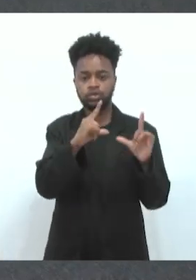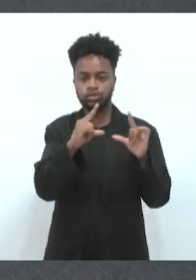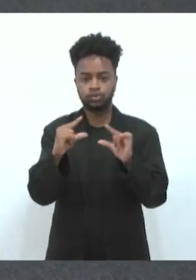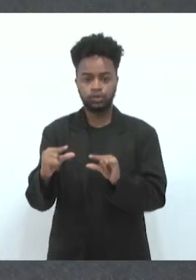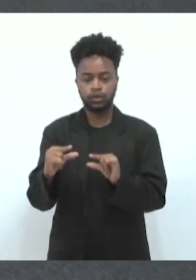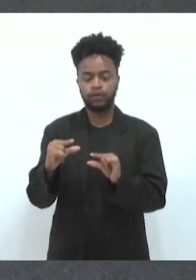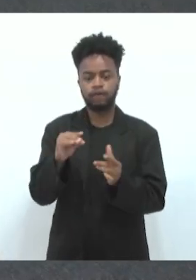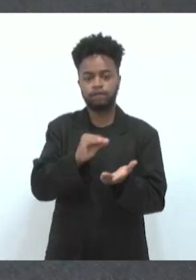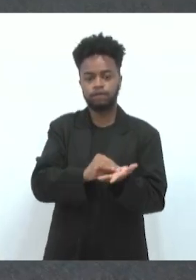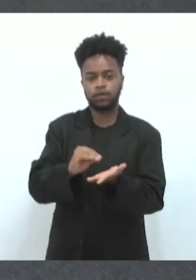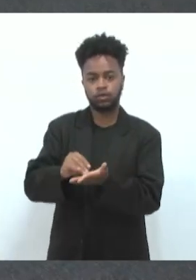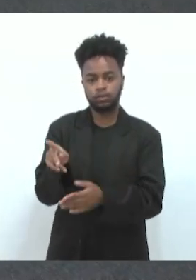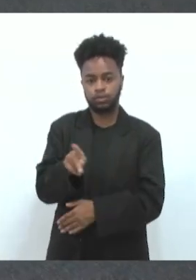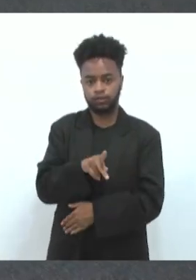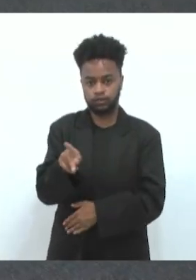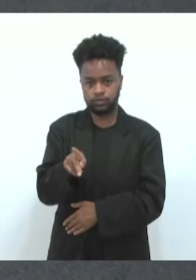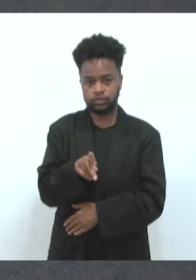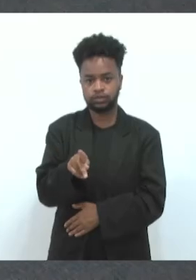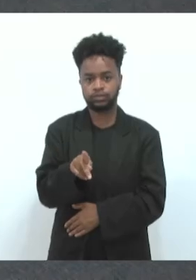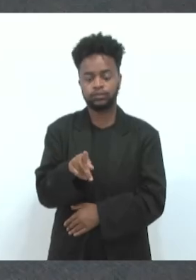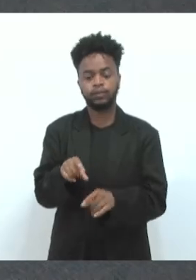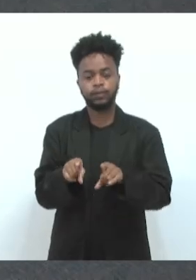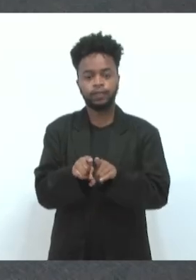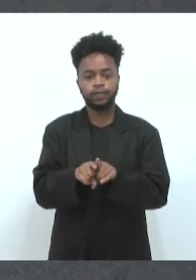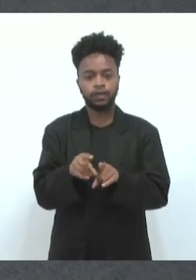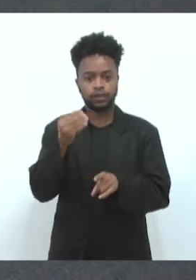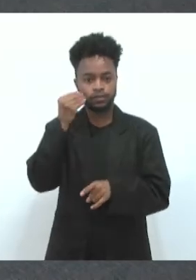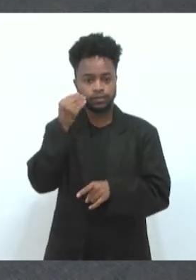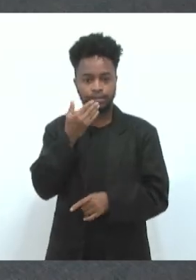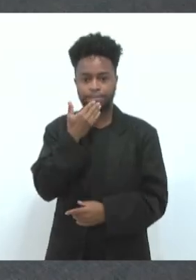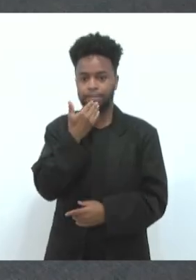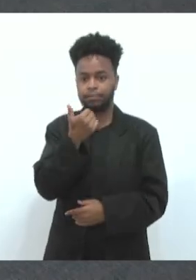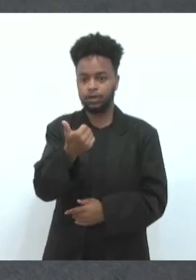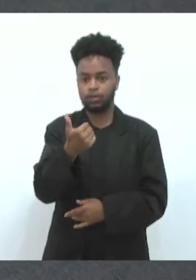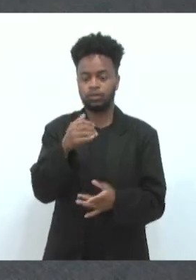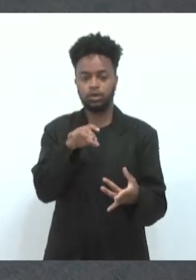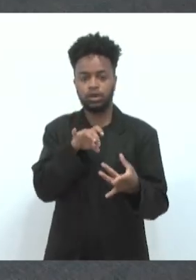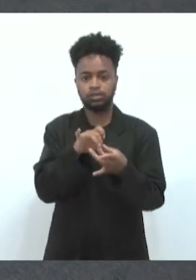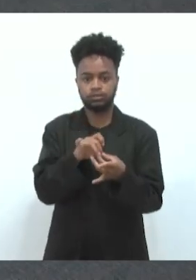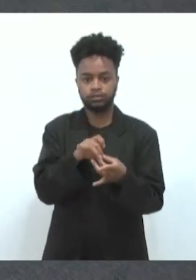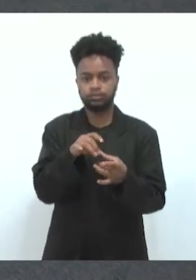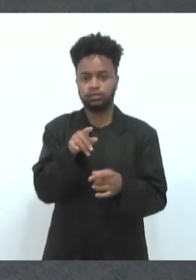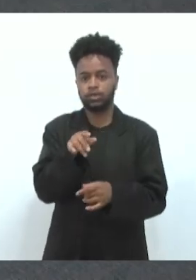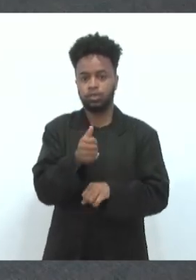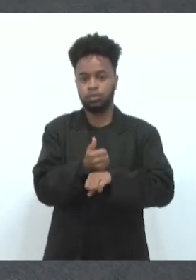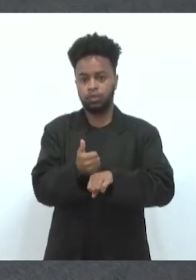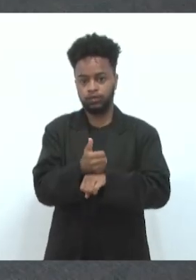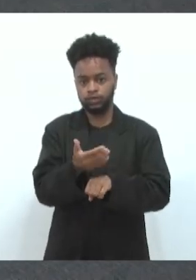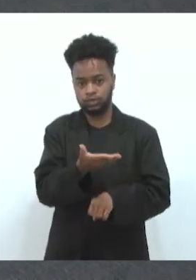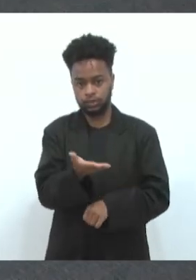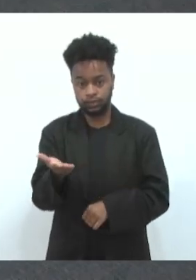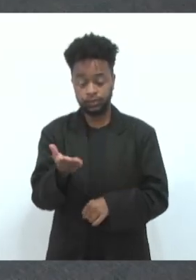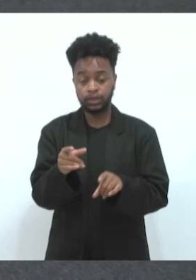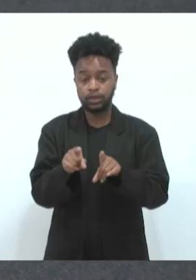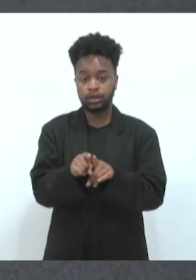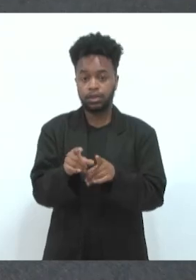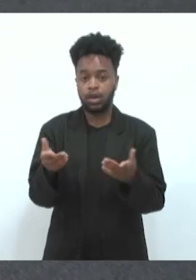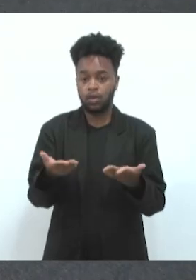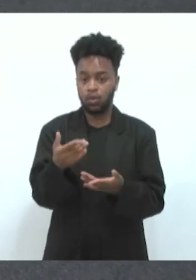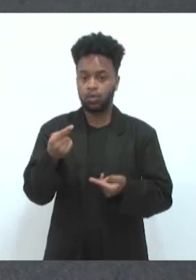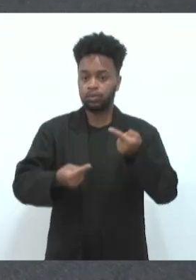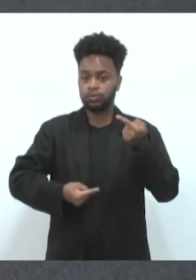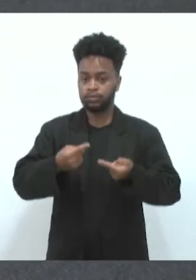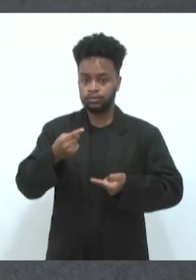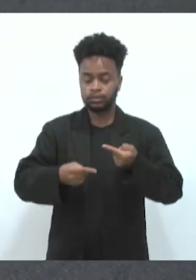de profissionais que a gente tem na rede e melhorar o vínculo desses profissionais. E agora existe um debate,